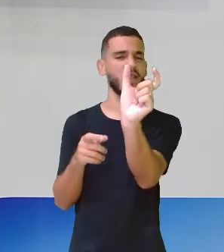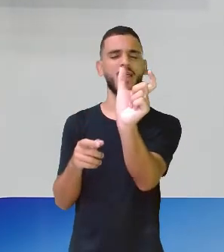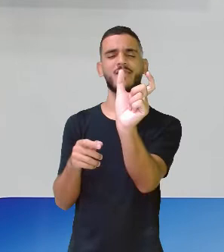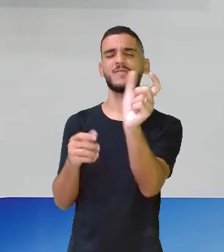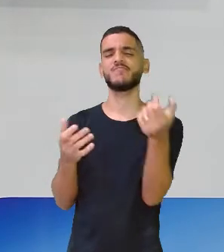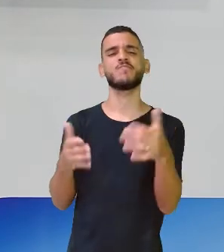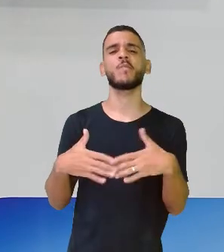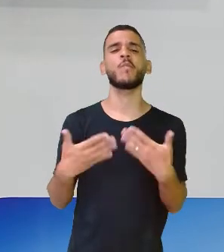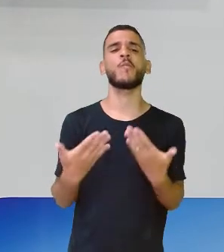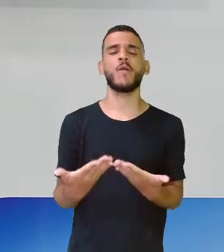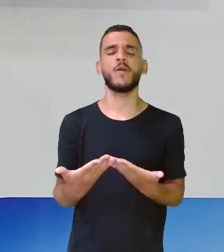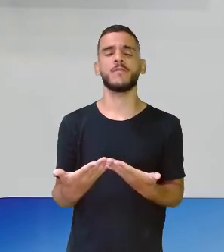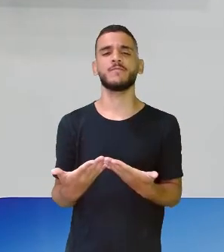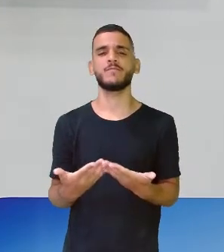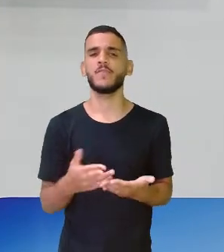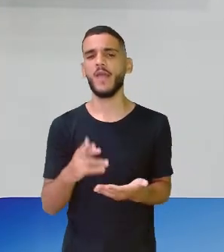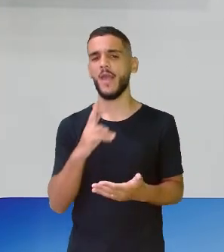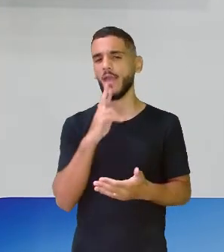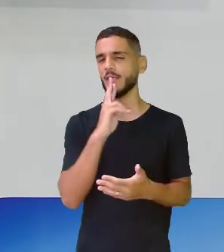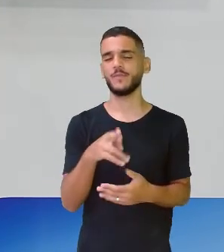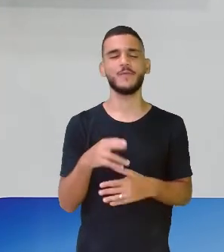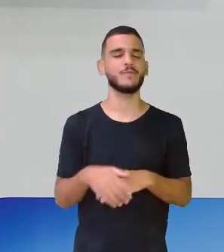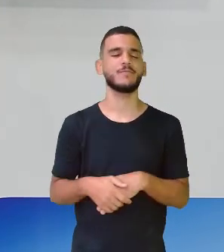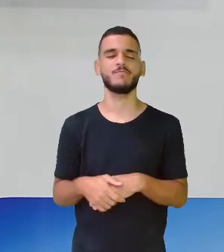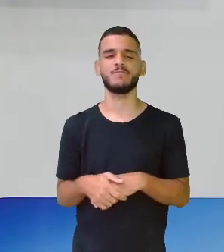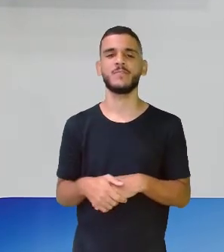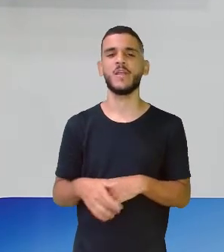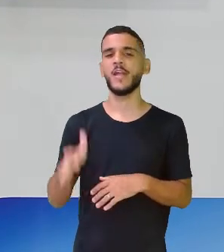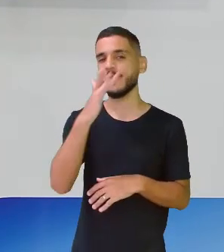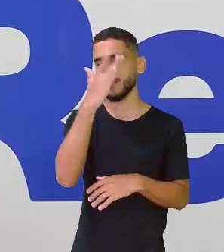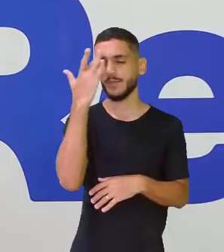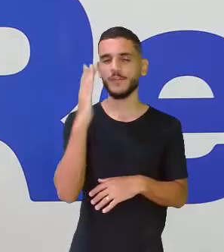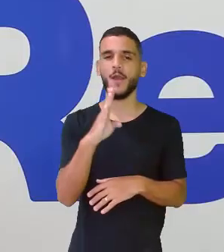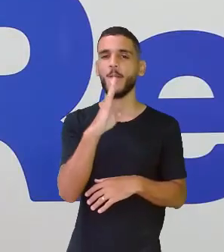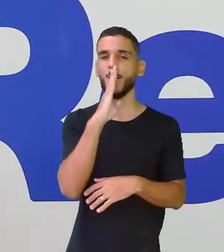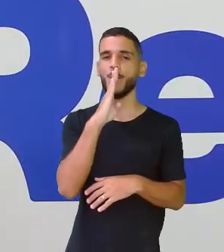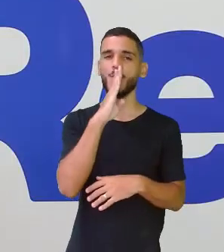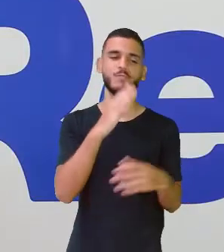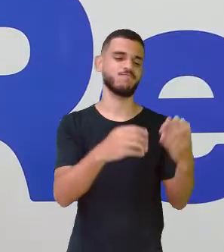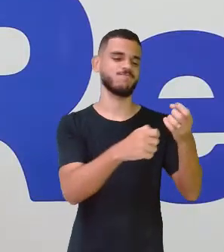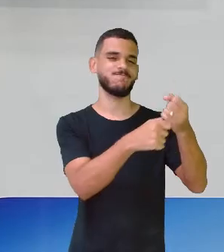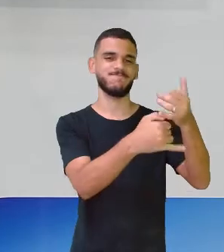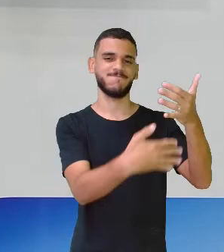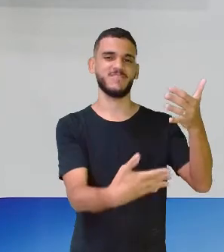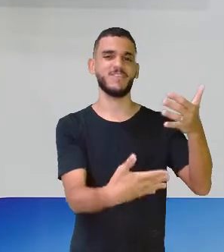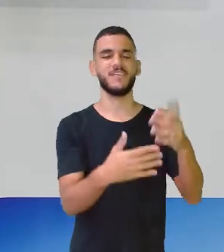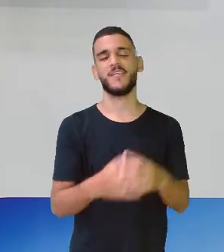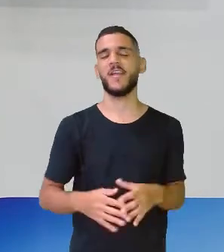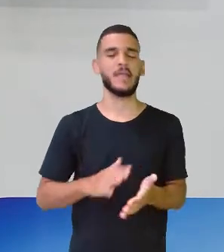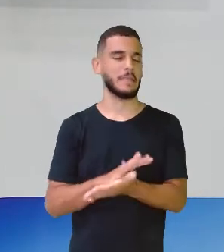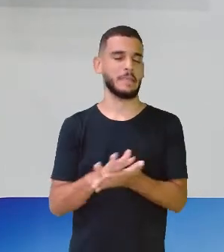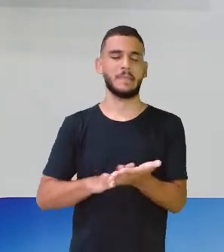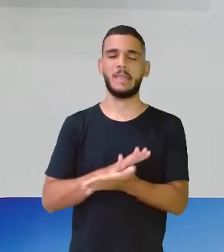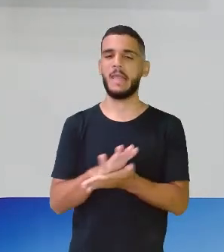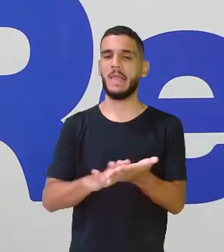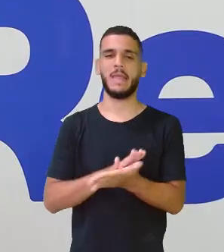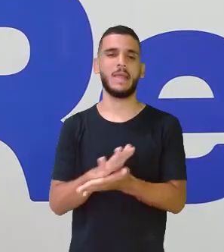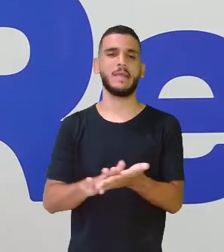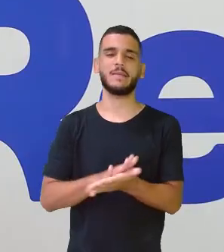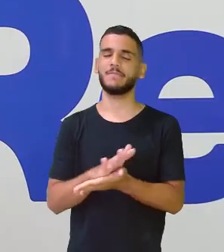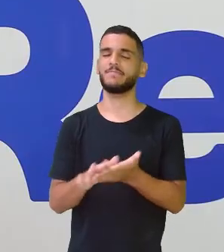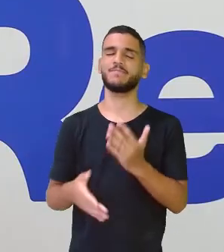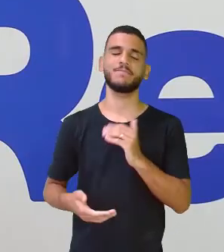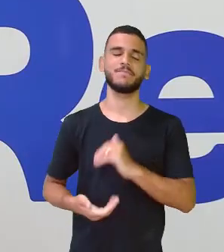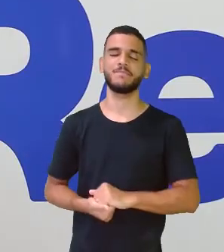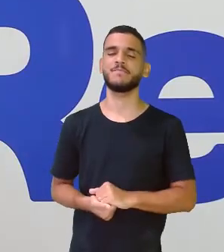de quê? Me diga, professora Márcia, estão caladinhos no chat, estão comentando, estão entendendo? Como é que está esse